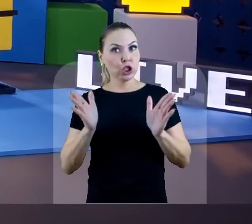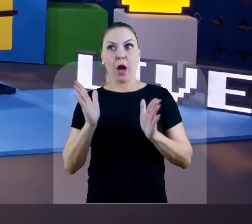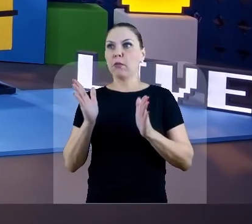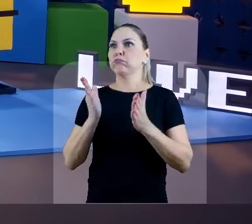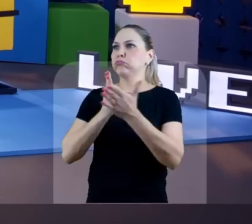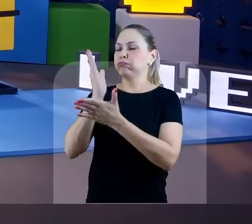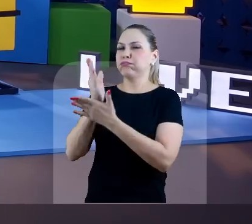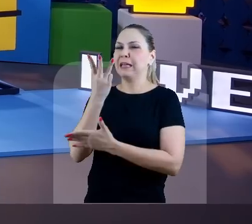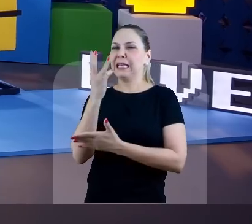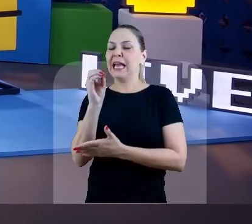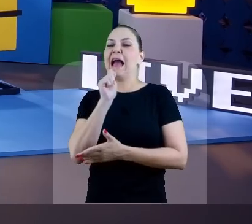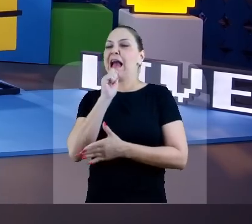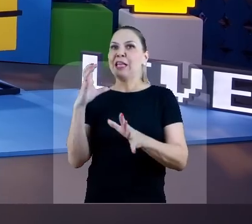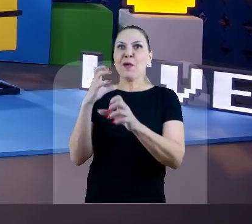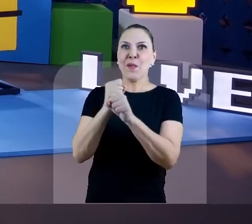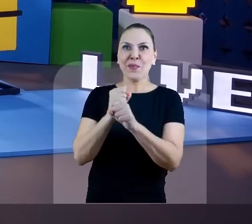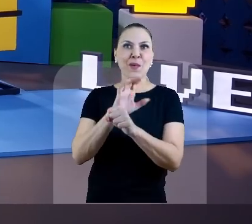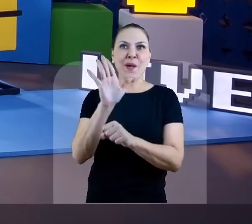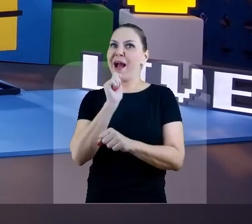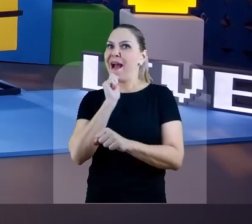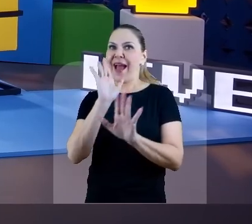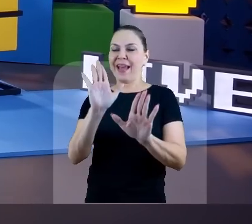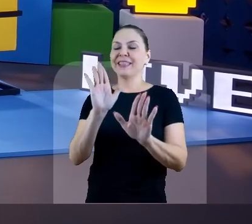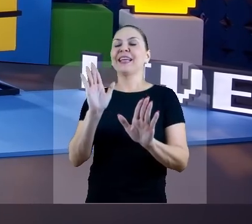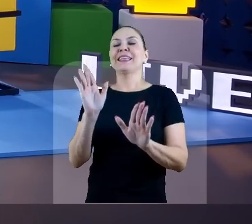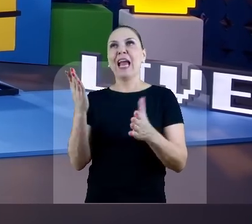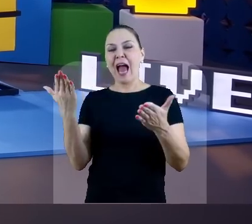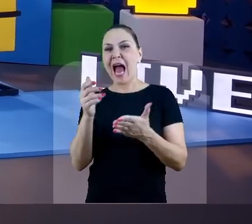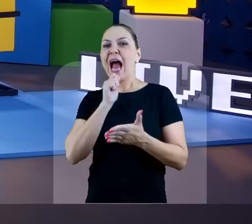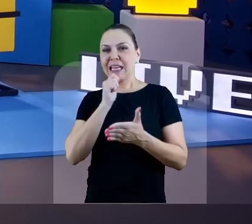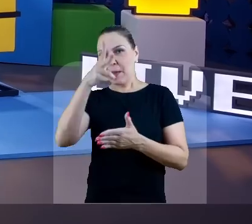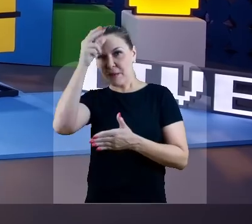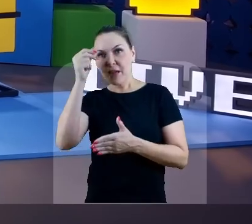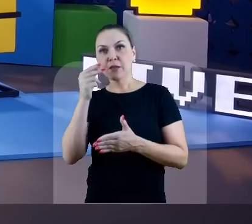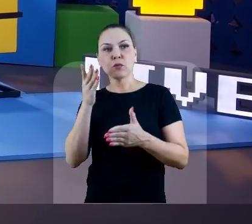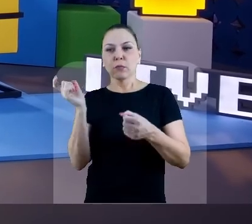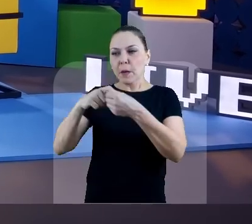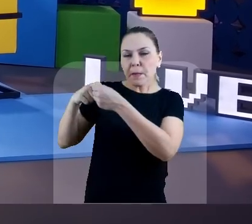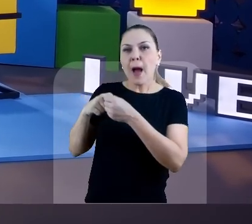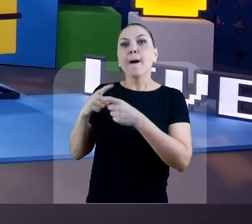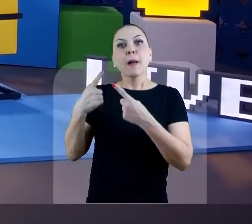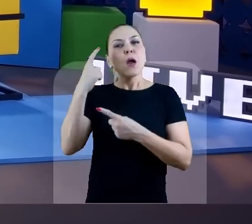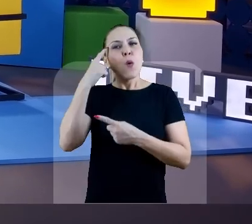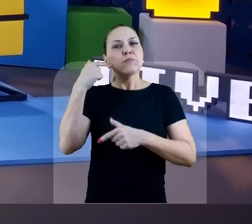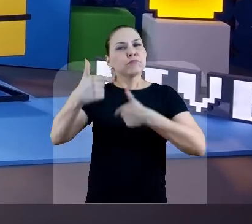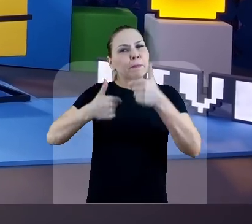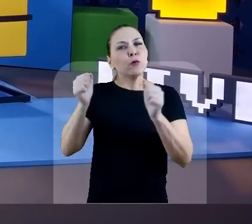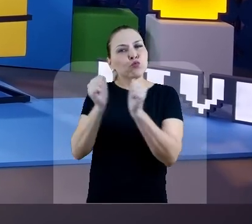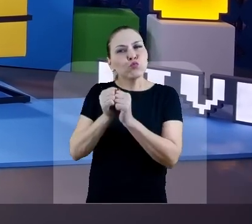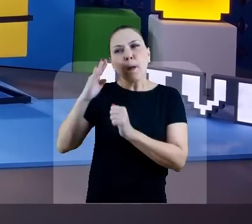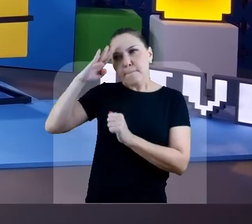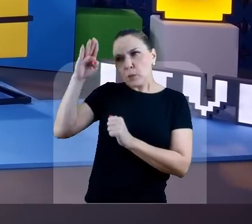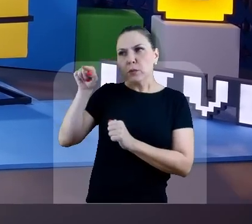Já entraram uns 30, não estou contando ainda. Já entraram uns 30 de mandato. Mas eu acho que nós podemos chegar com o trabalho do